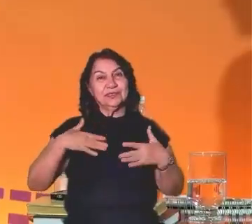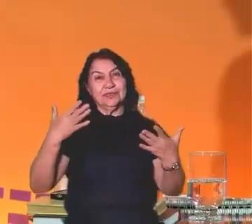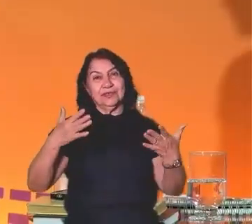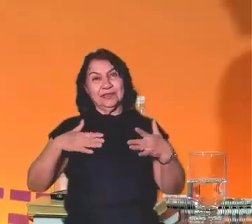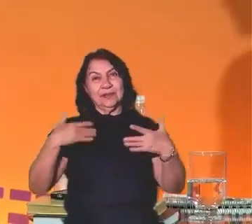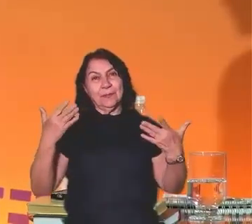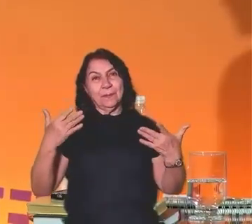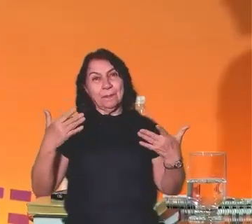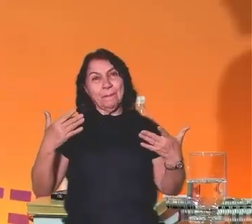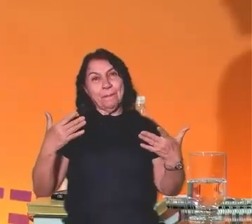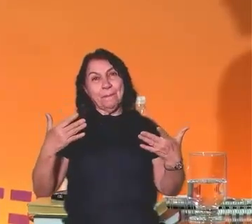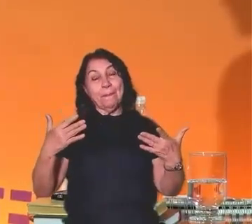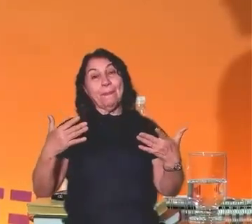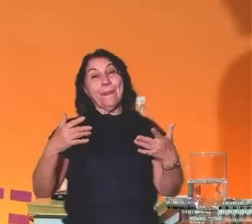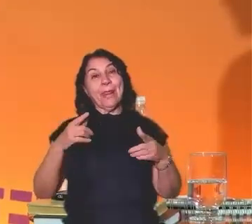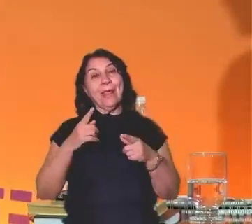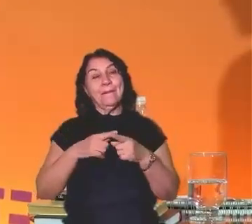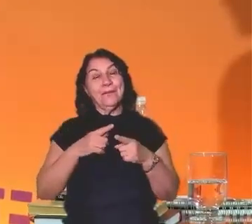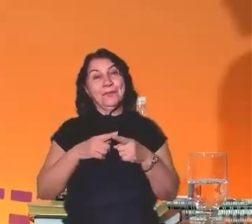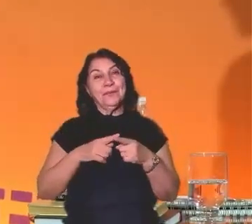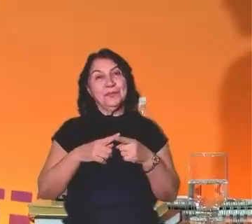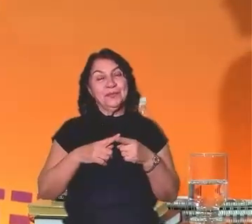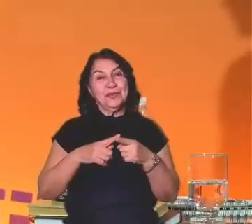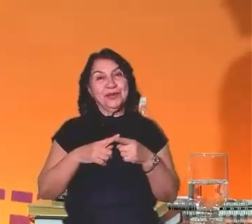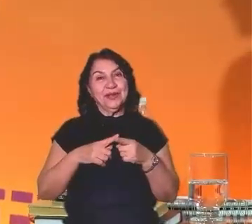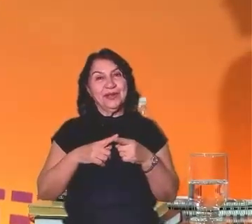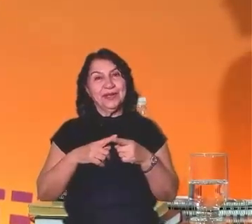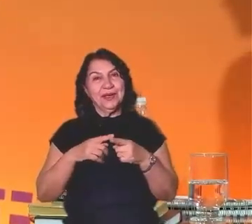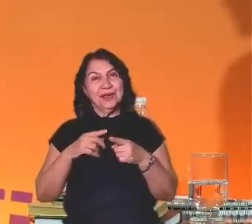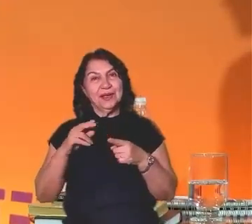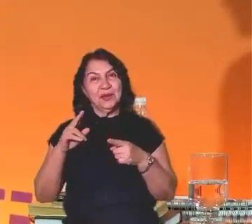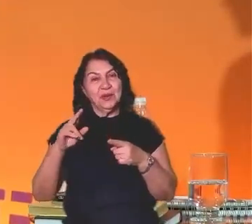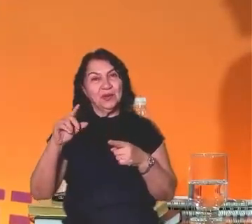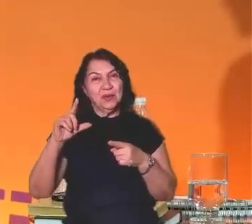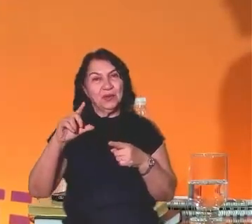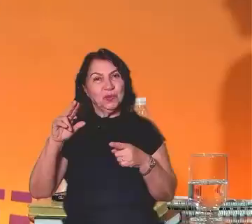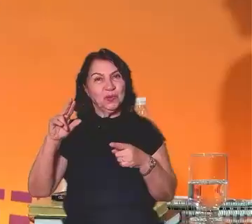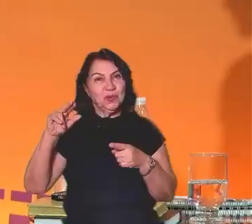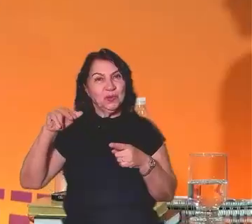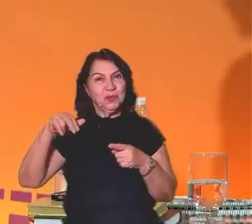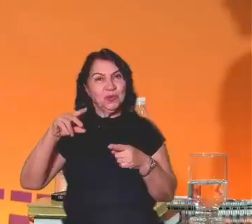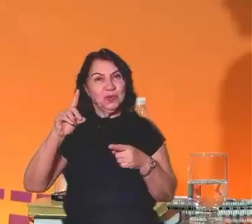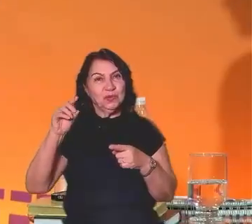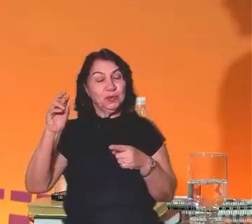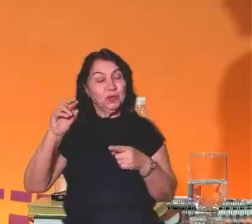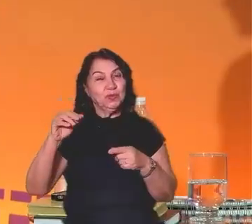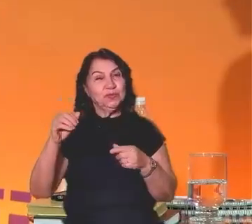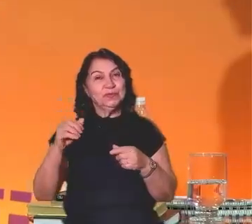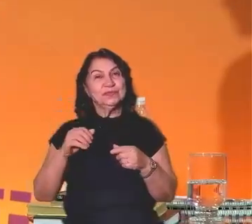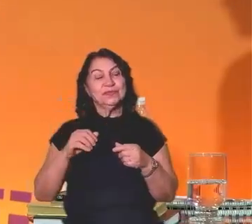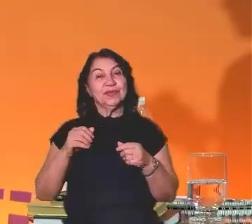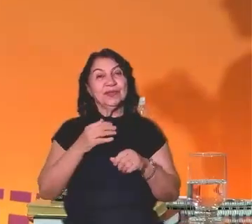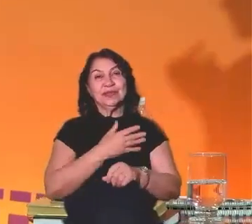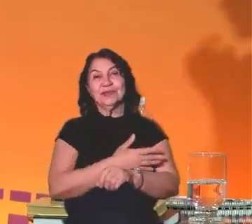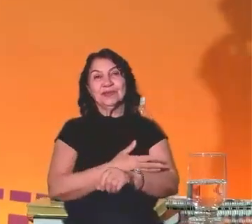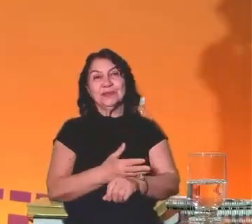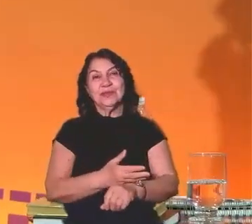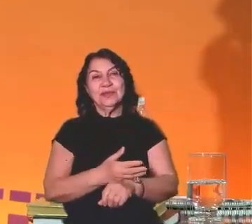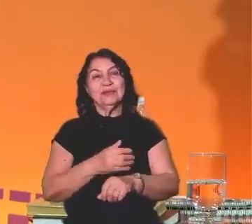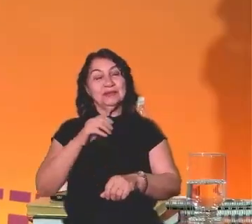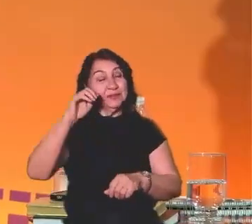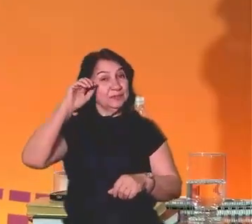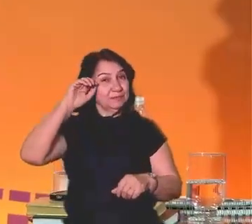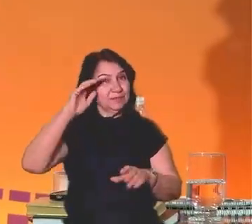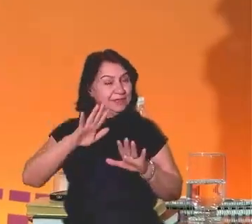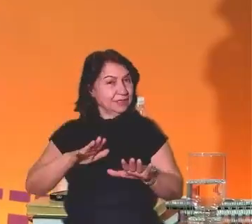alegria, porque o lundu foi dominado pelos brancos, mas o lundu, na verdade, o lundu